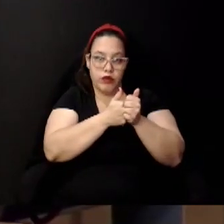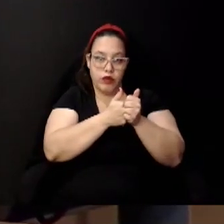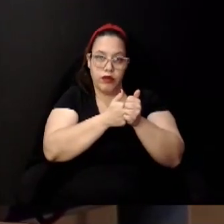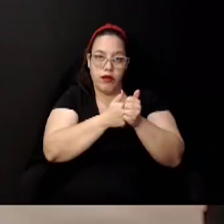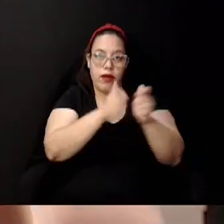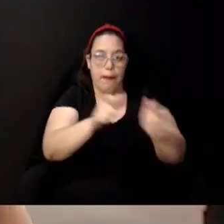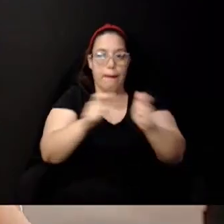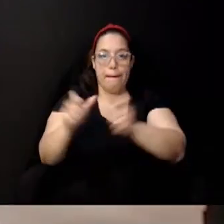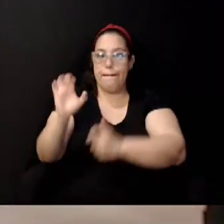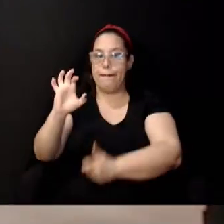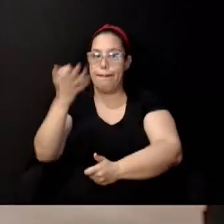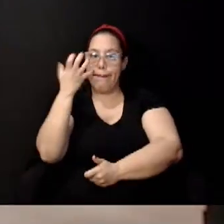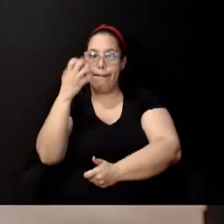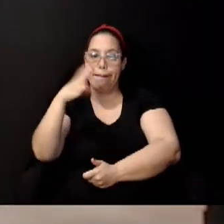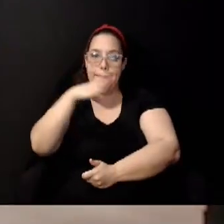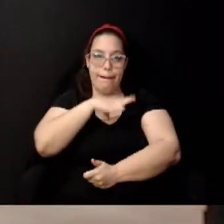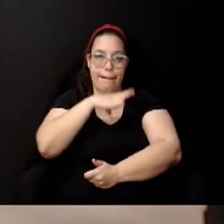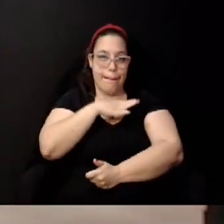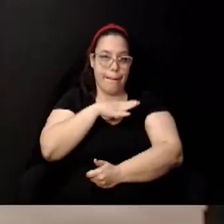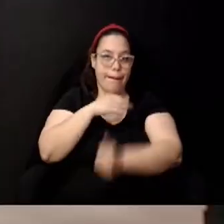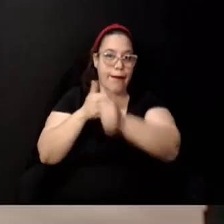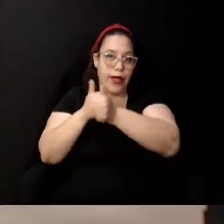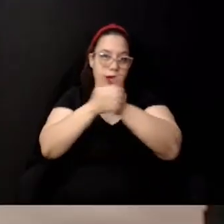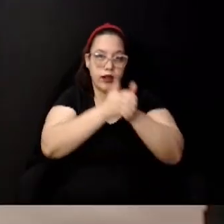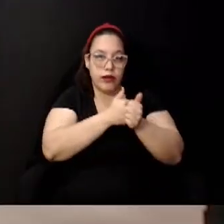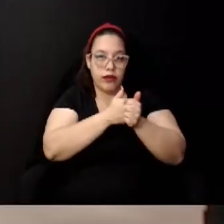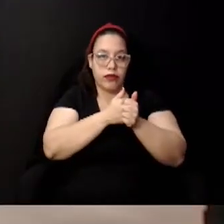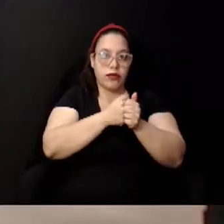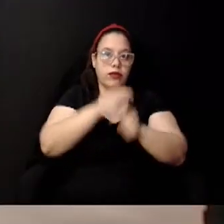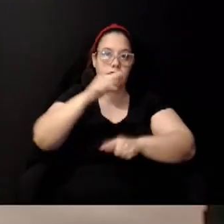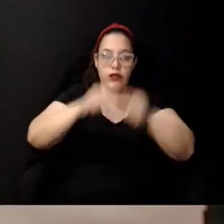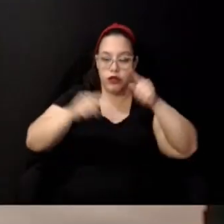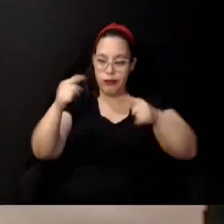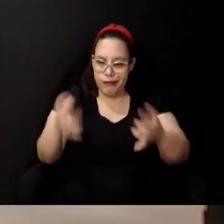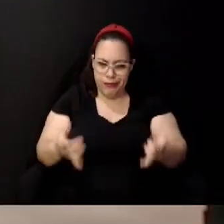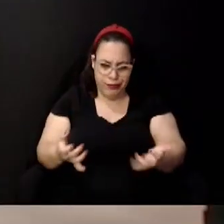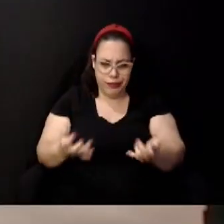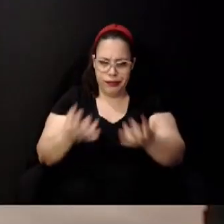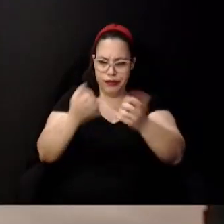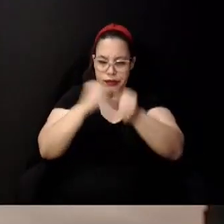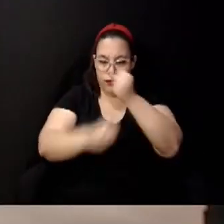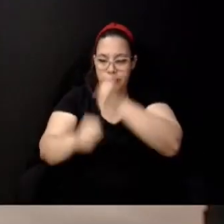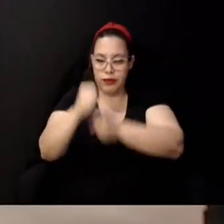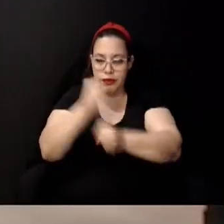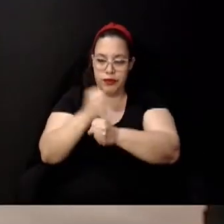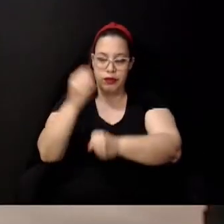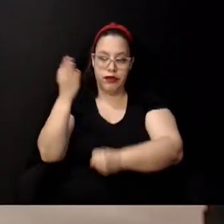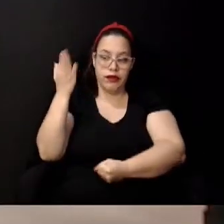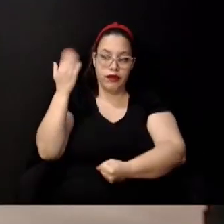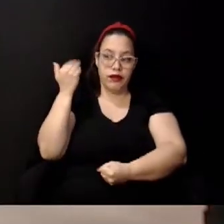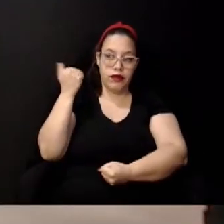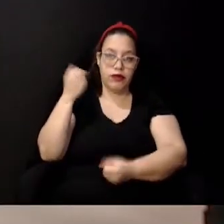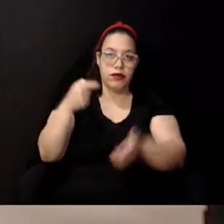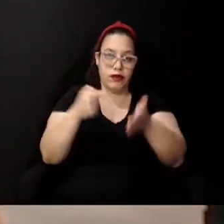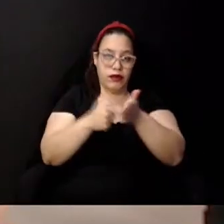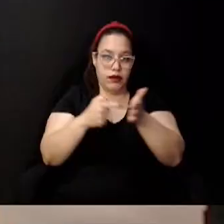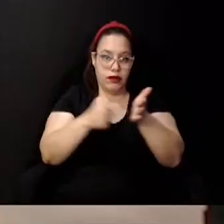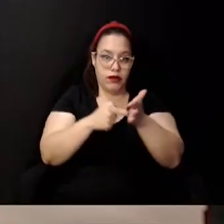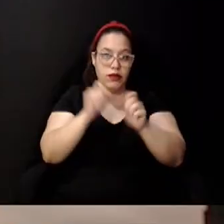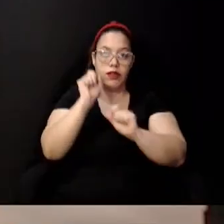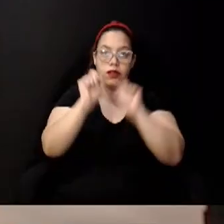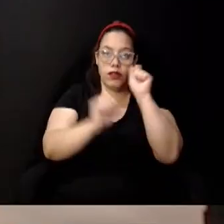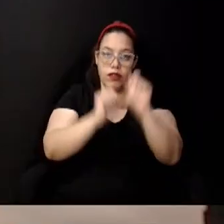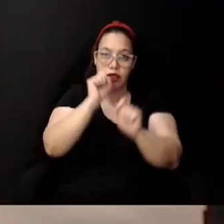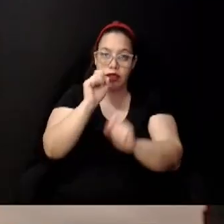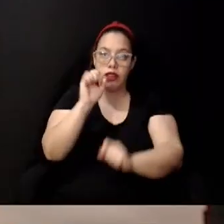na cidade. Eu acompanhei uma série de incêndios florestais no ano passado, até para a gente fazer a denúncia do que estava acontecendo, porque muitas